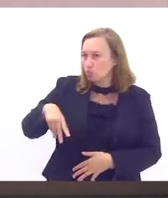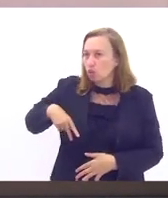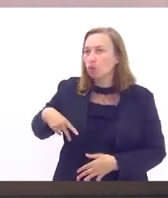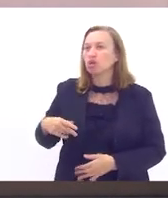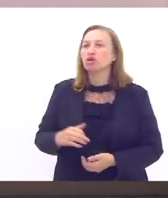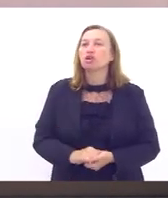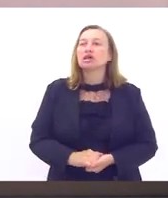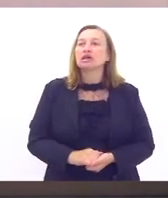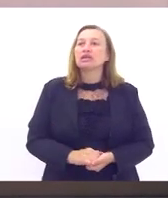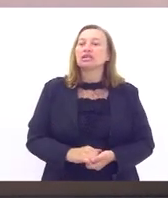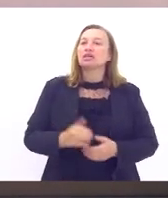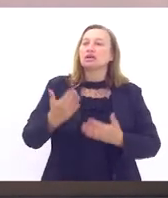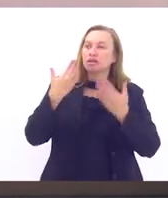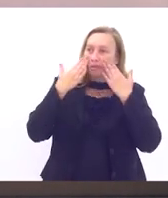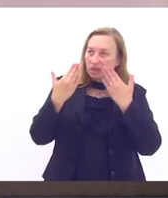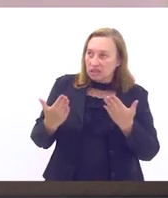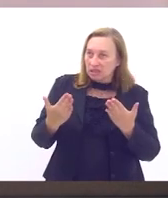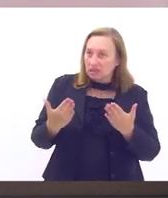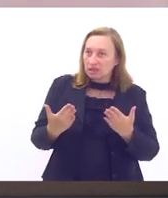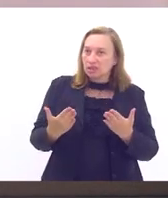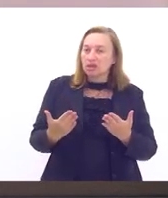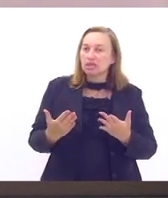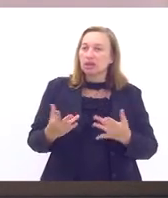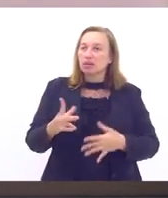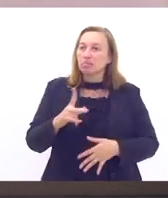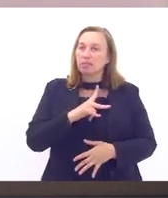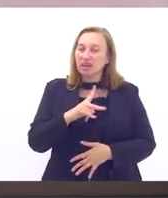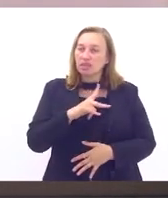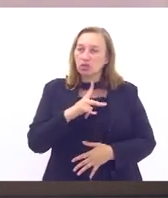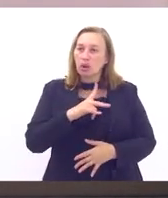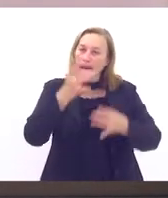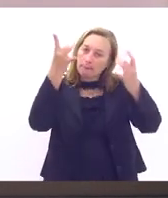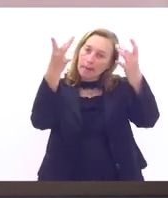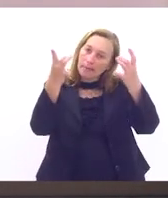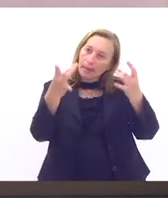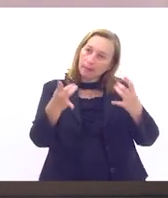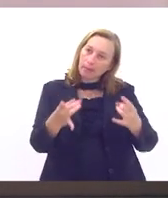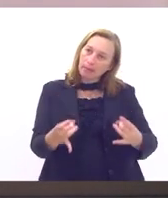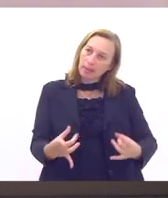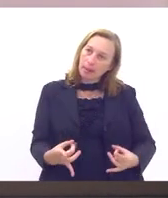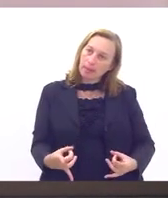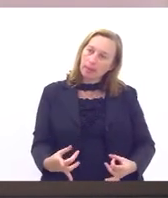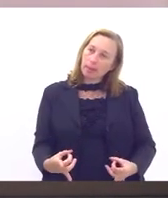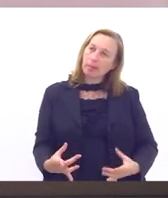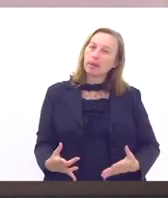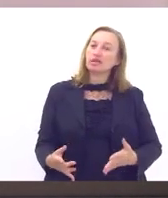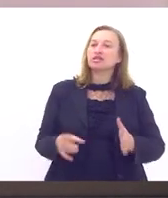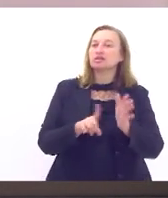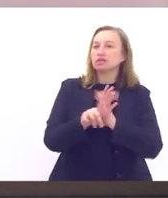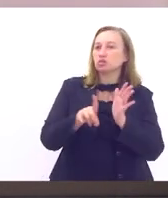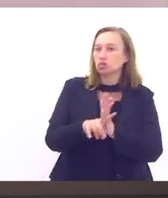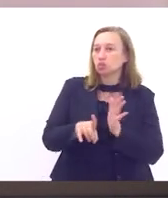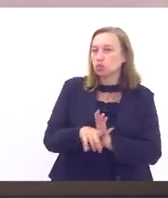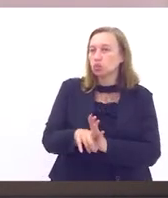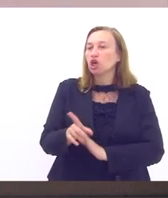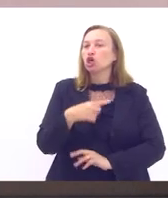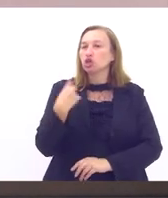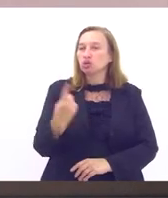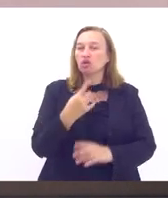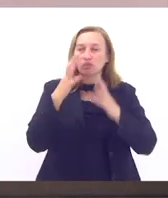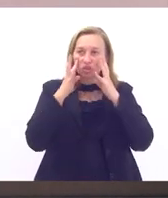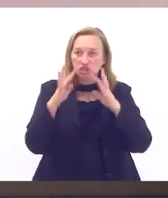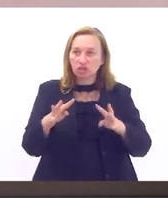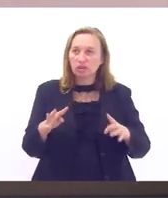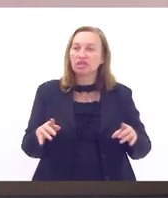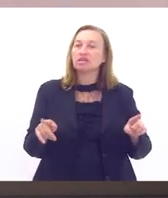Público que nos apresente de forma individualizada todos esses questionamentos, que nós vamos chamar